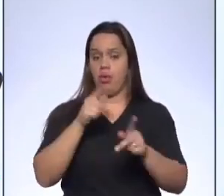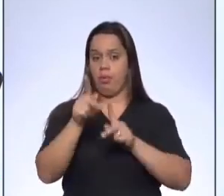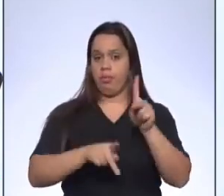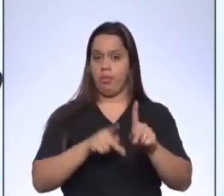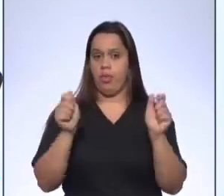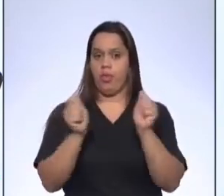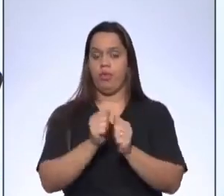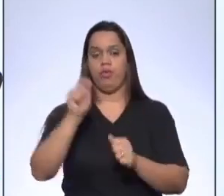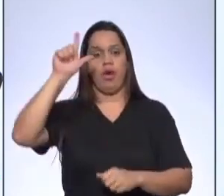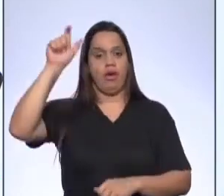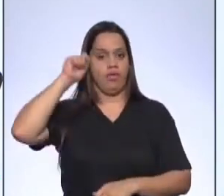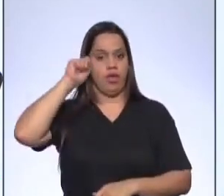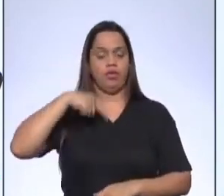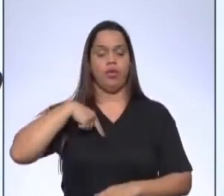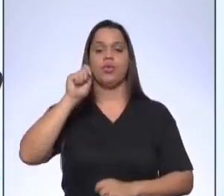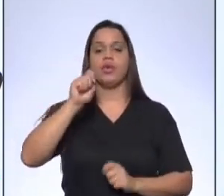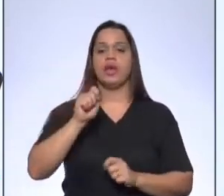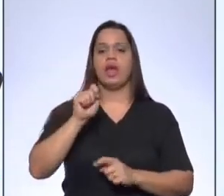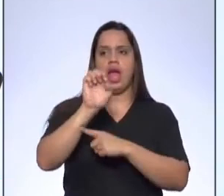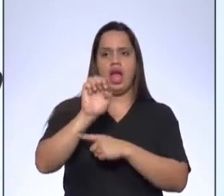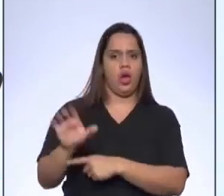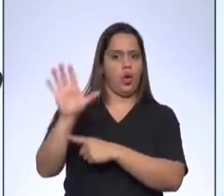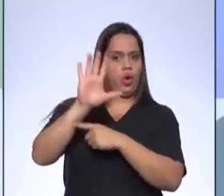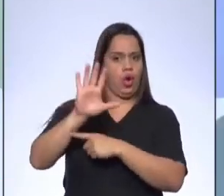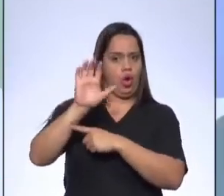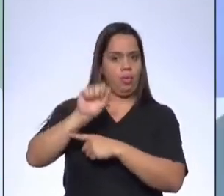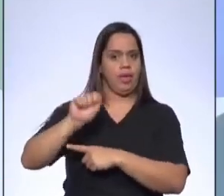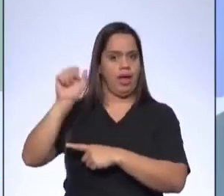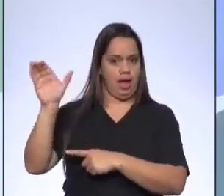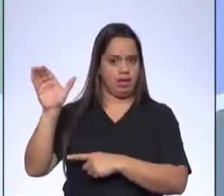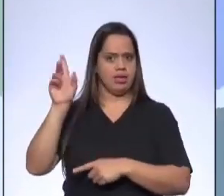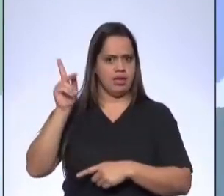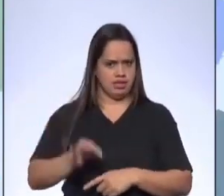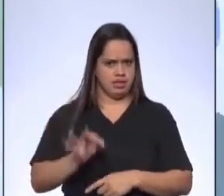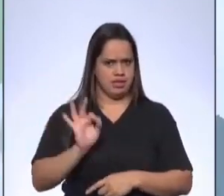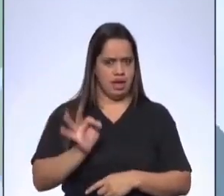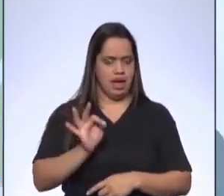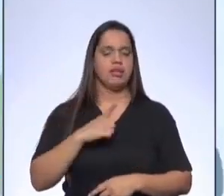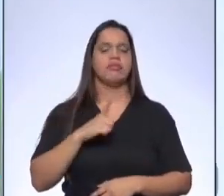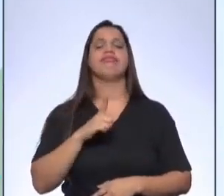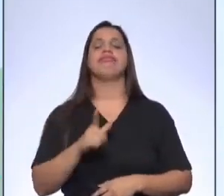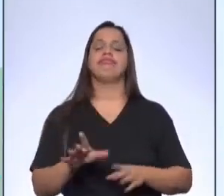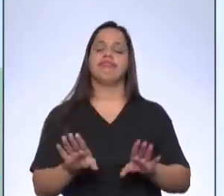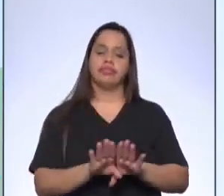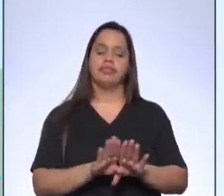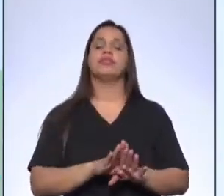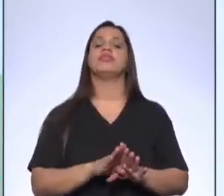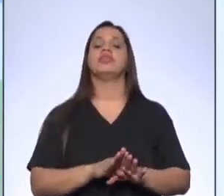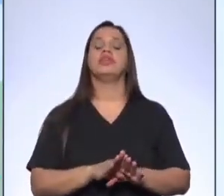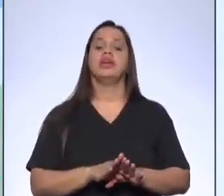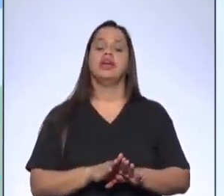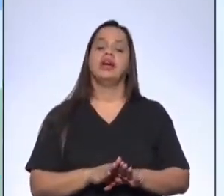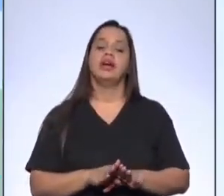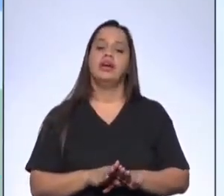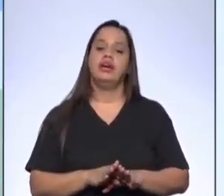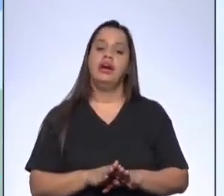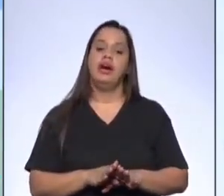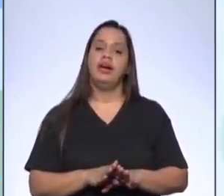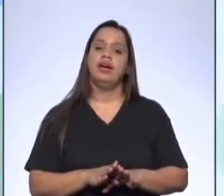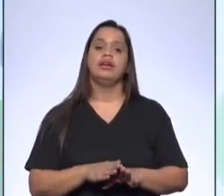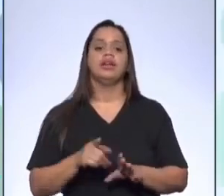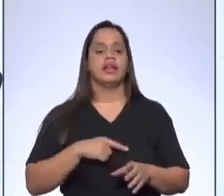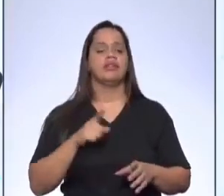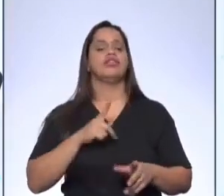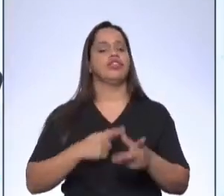foi a Europa e a Ásia. Está correto, professor Carlos? Correto. Os africanos mantinham comércio com a Europa e a